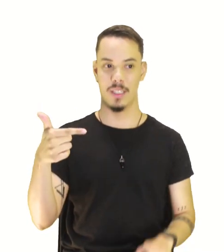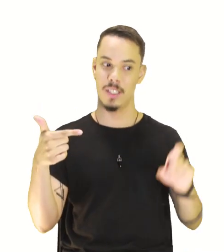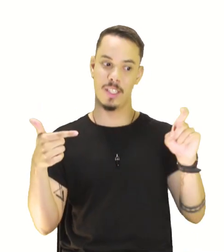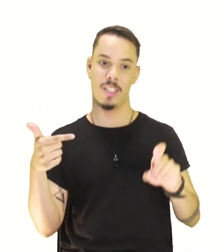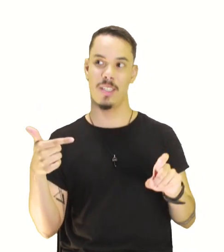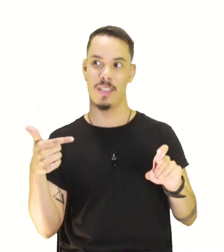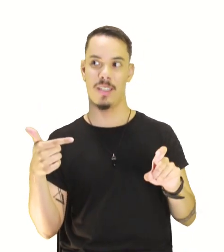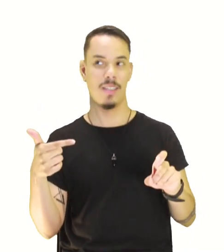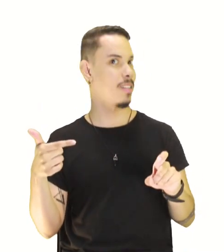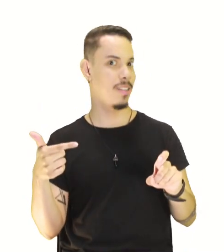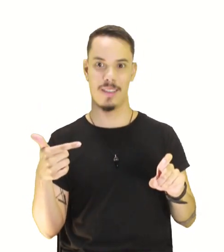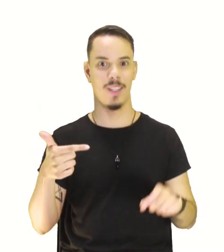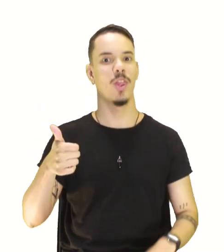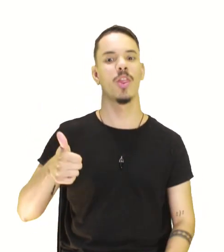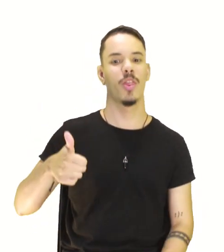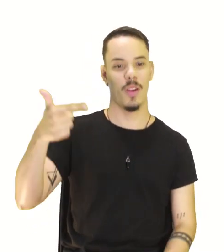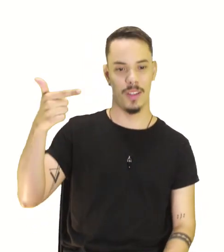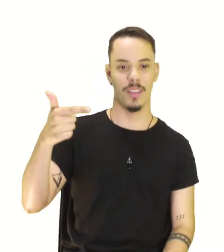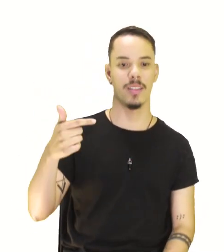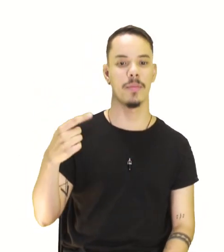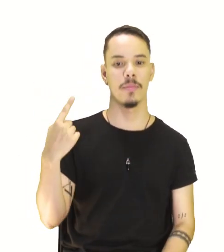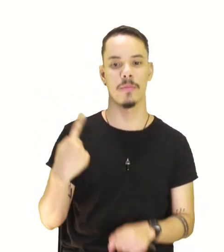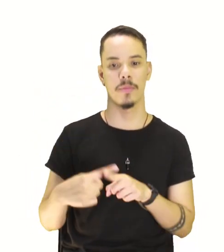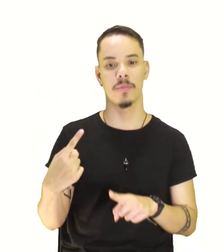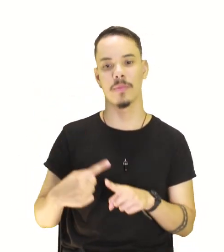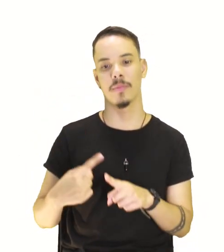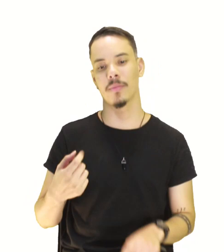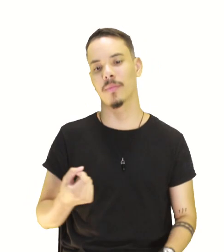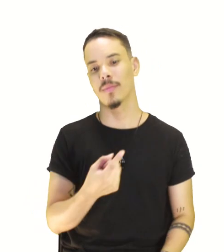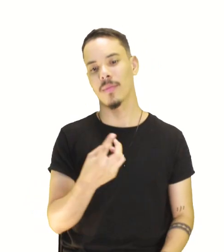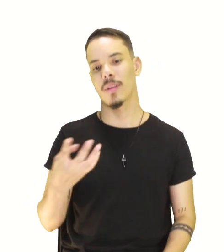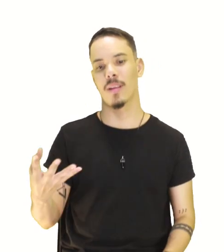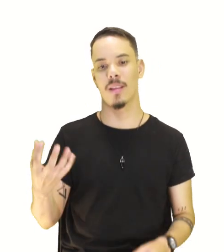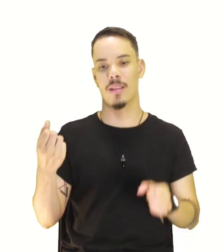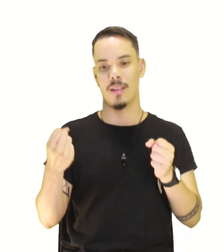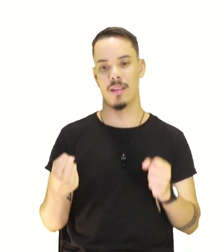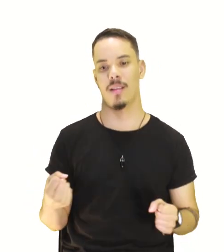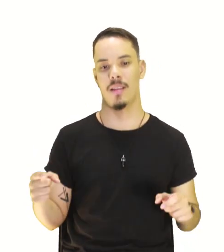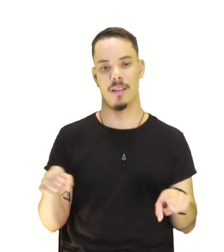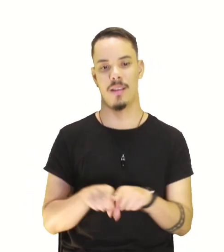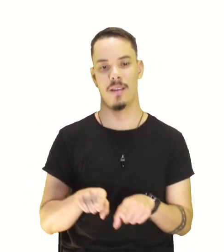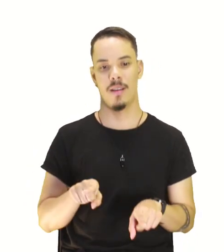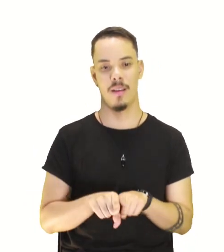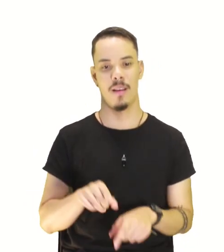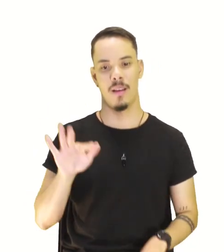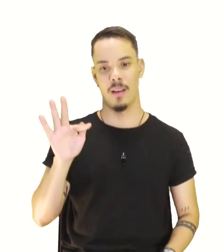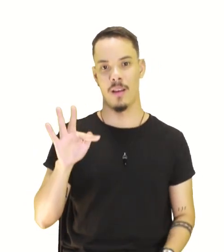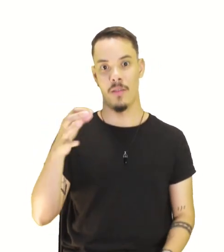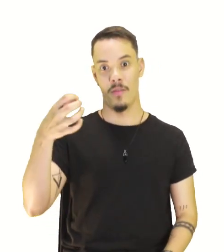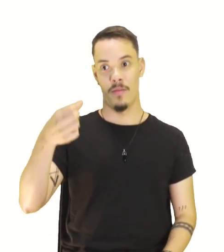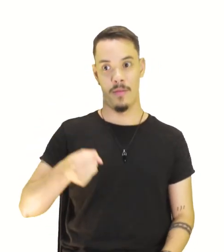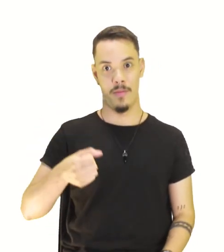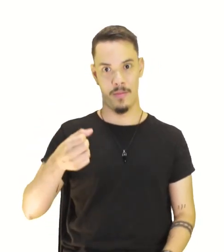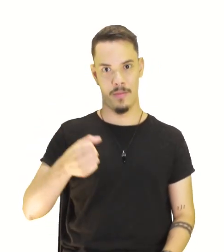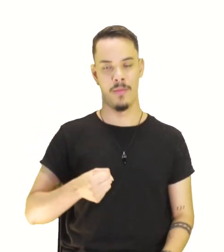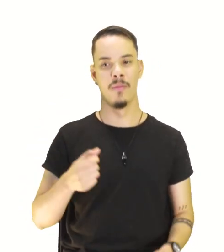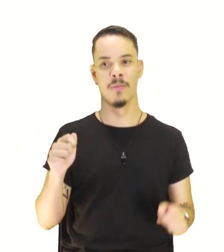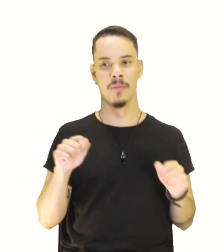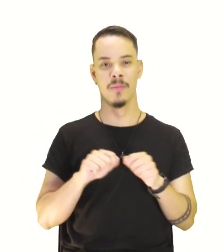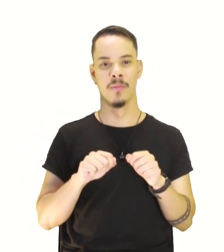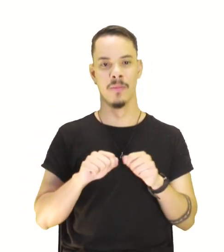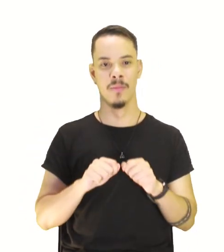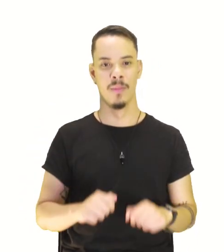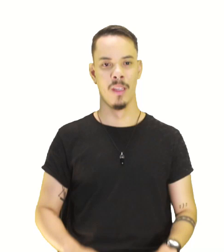x. Tá. Onde x é a quantidade de quilos de queijo e o f de x é a quantidade de litros de leite. Vamos fazer então? Vamos